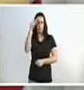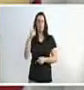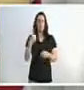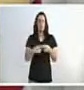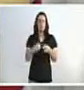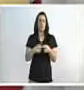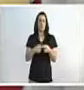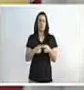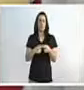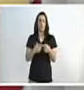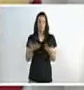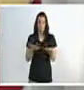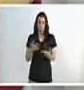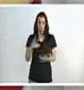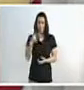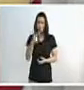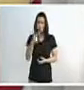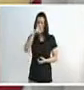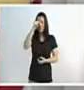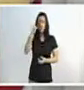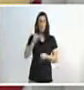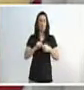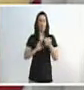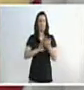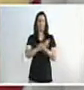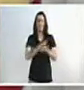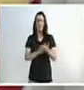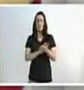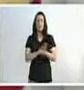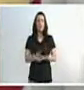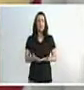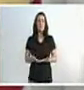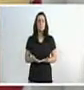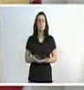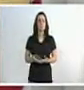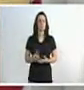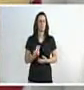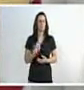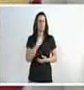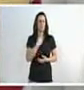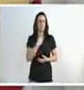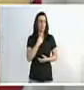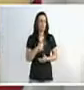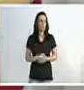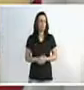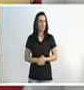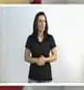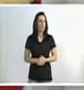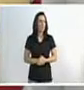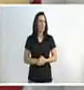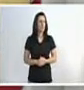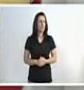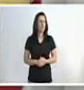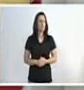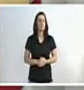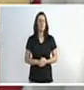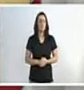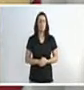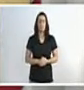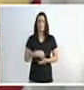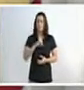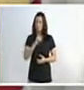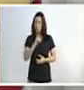nosso atual vice-prefeito não tinha atribuição nenhuma. Então também não pode. Né, senhores? Se acaso vier para